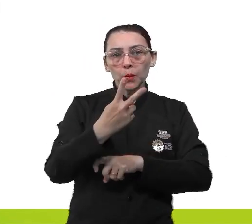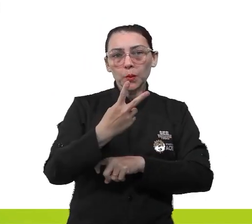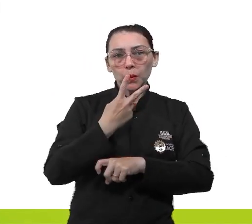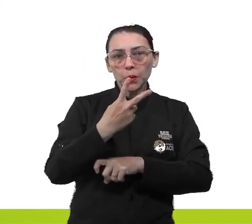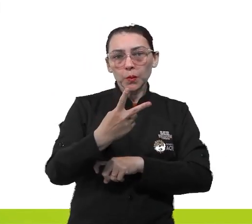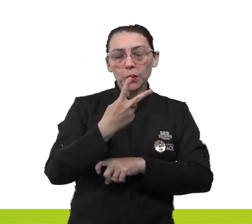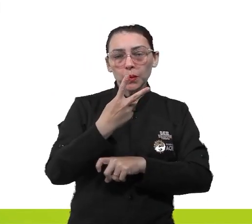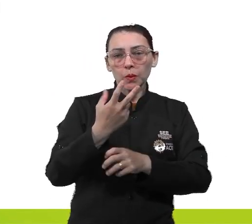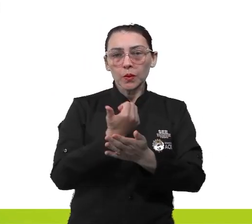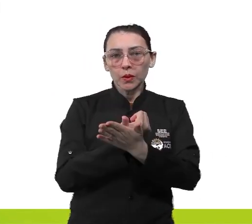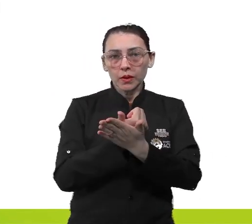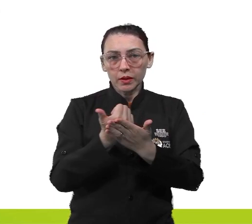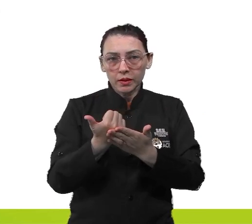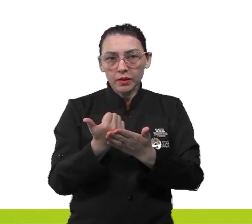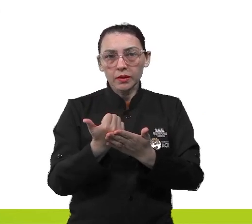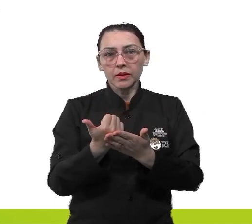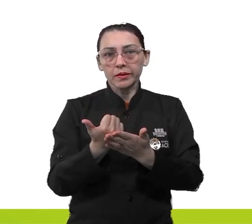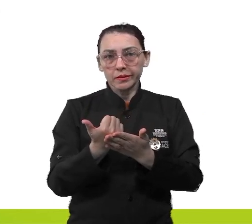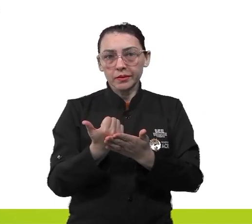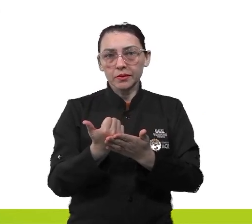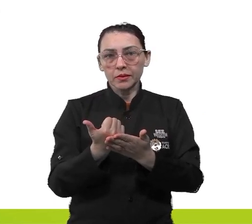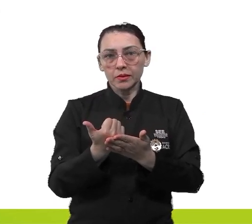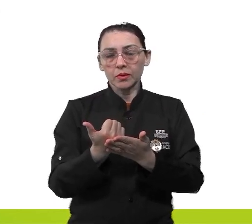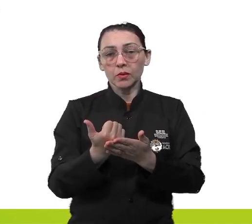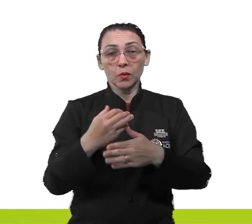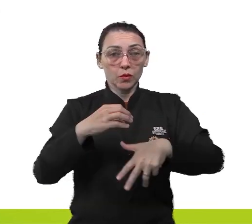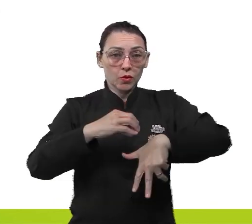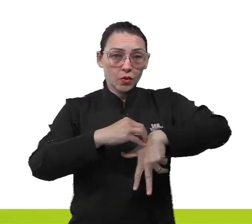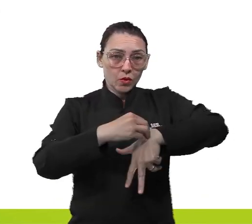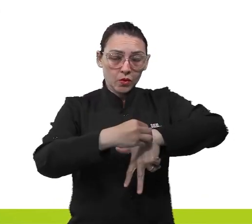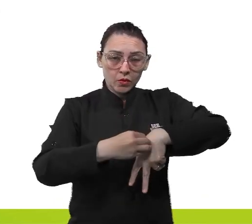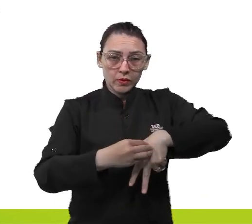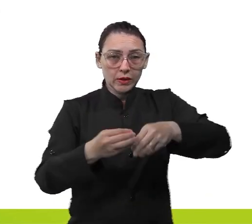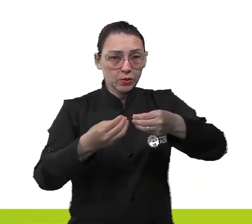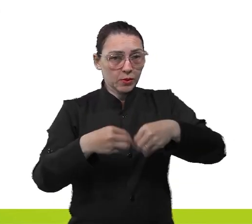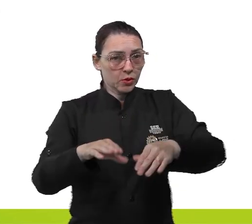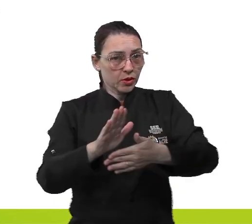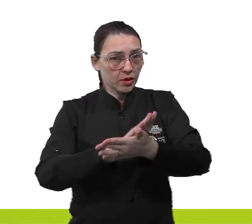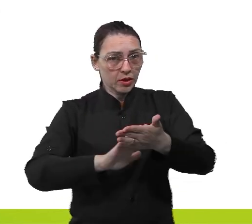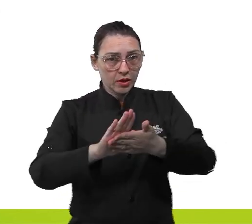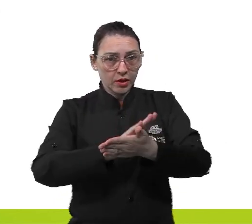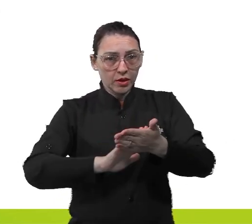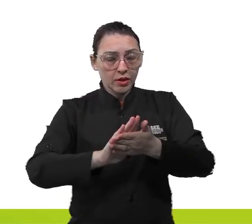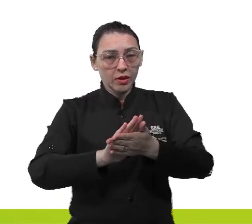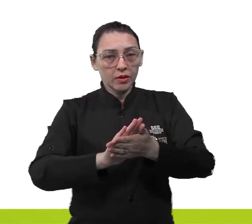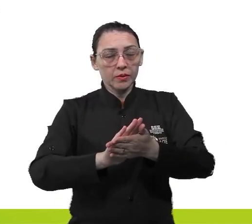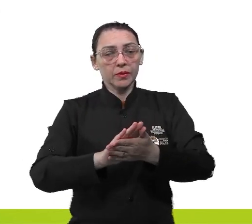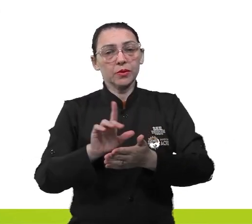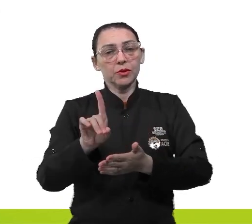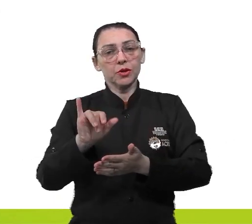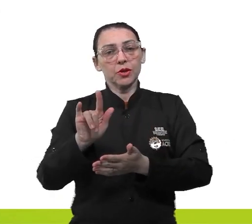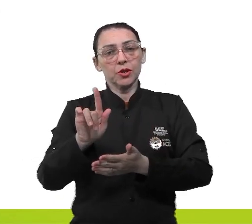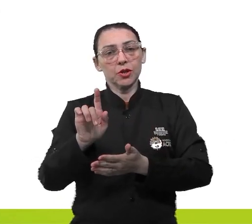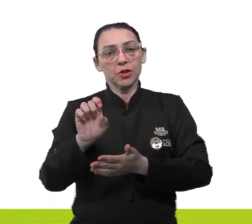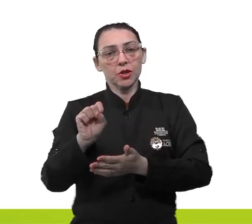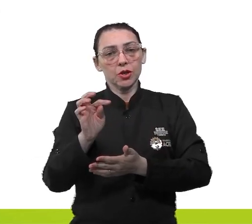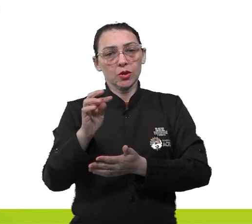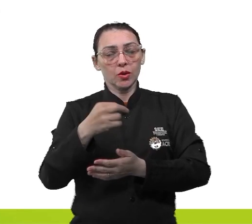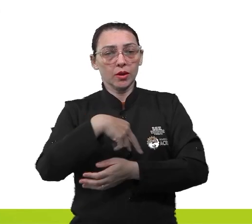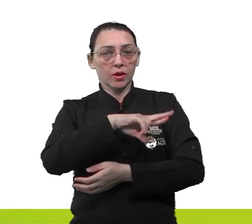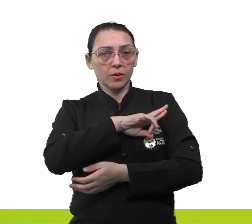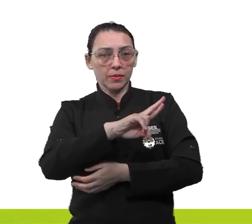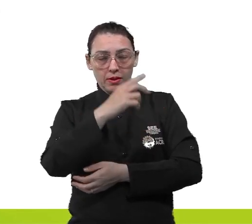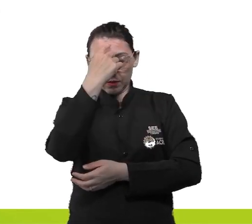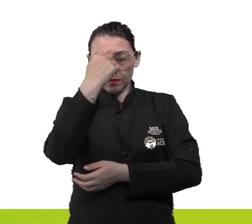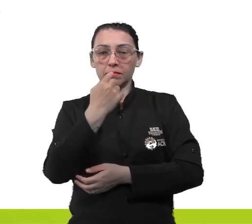médicas, o cigarro tem ação nociva sobre todos os órgãos dos aparelhos digestórios, que está representado